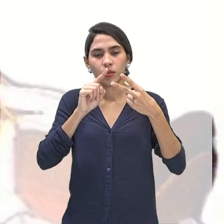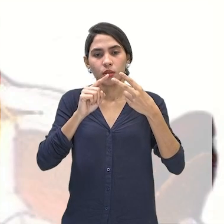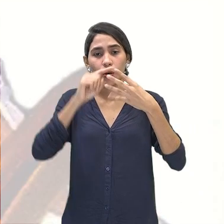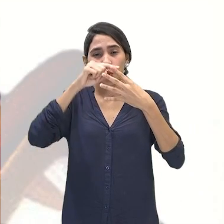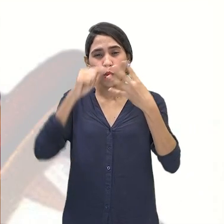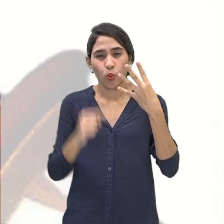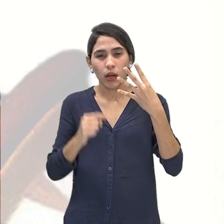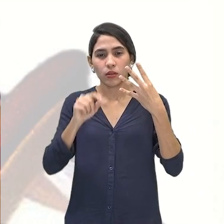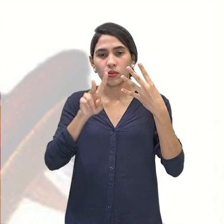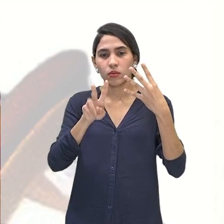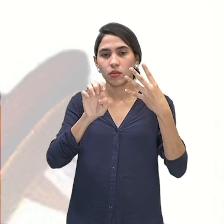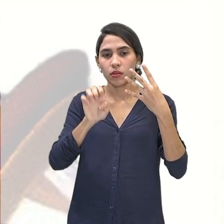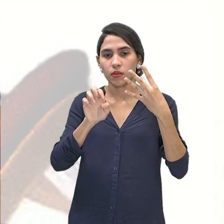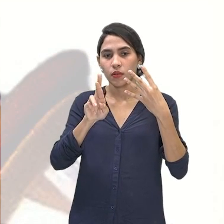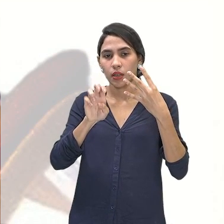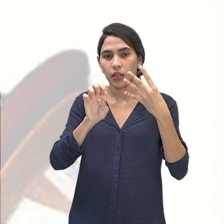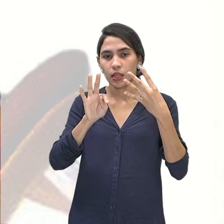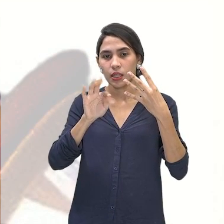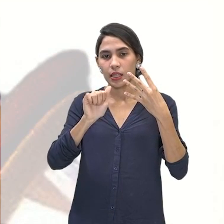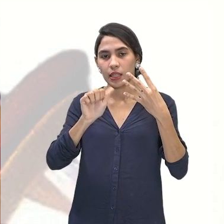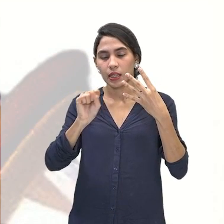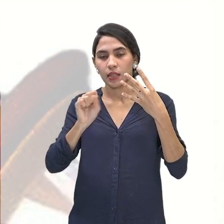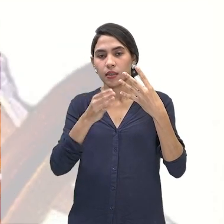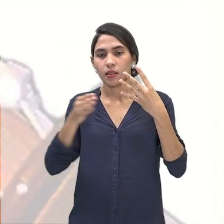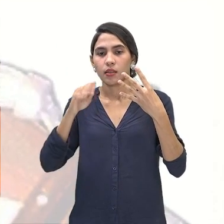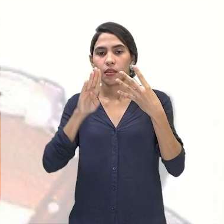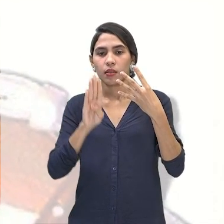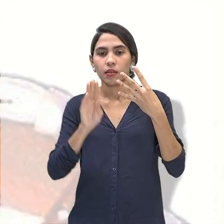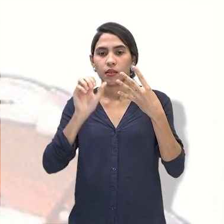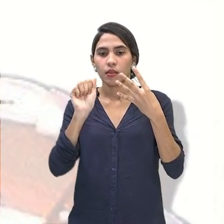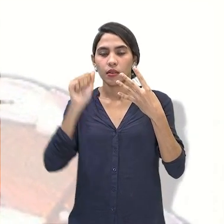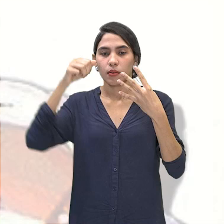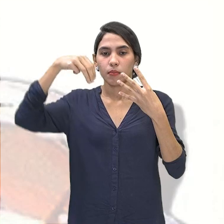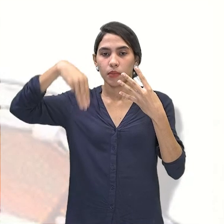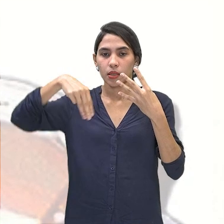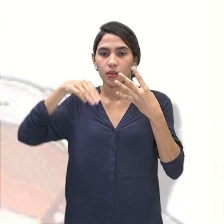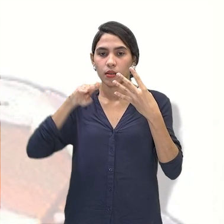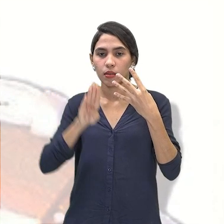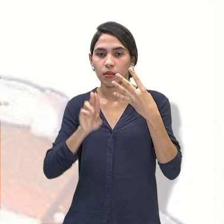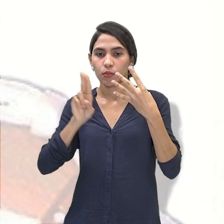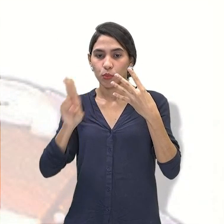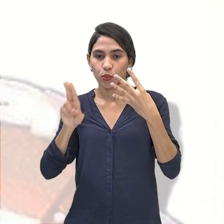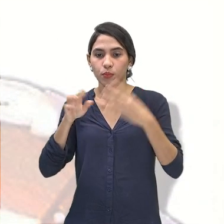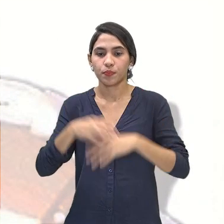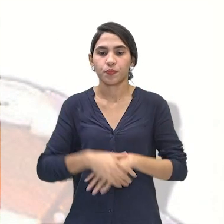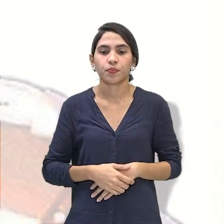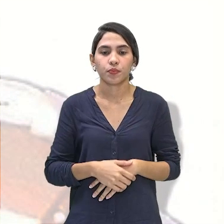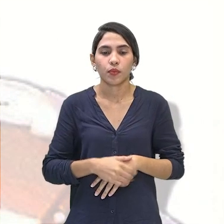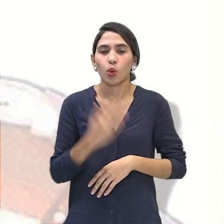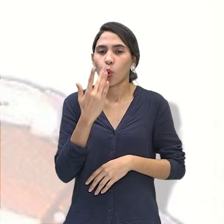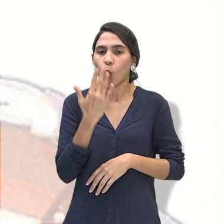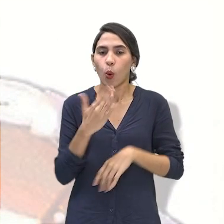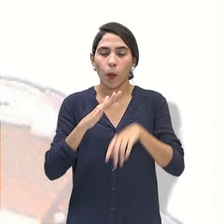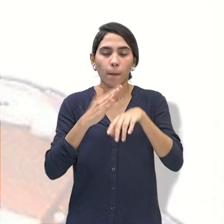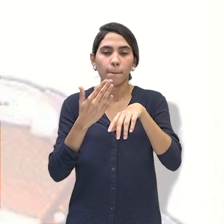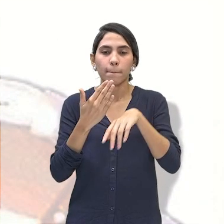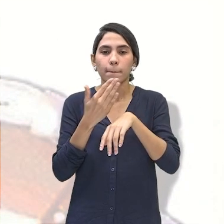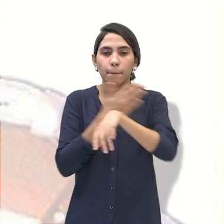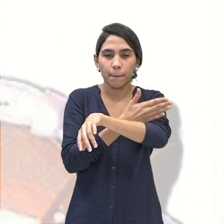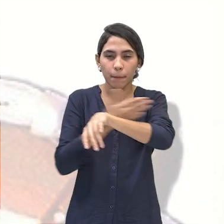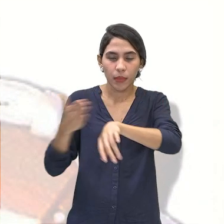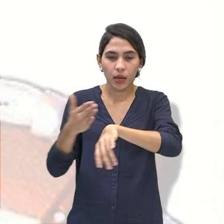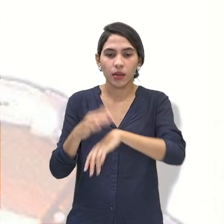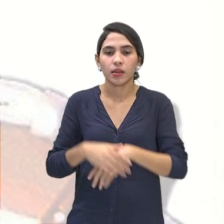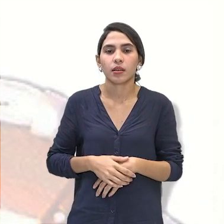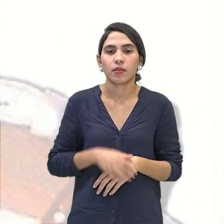unidos por uma tira de couro, como vocês estão vendo aqui na parte branquinha, tá? Tudo isso é para permitir